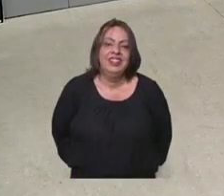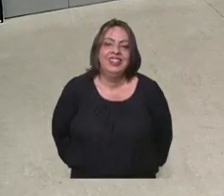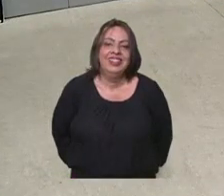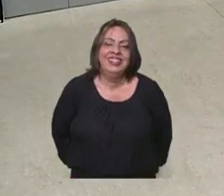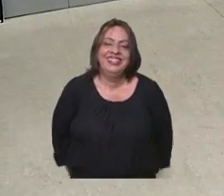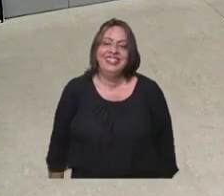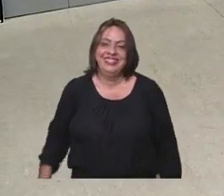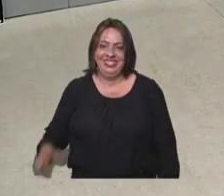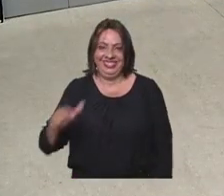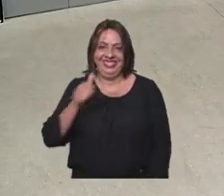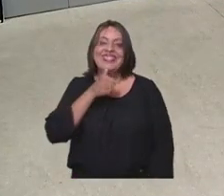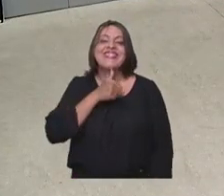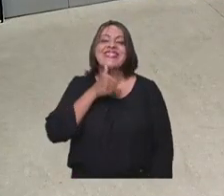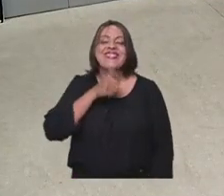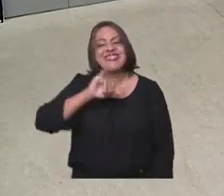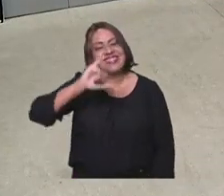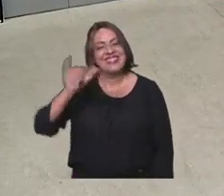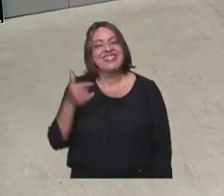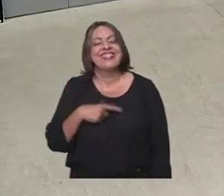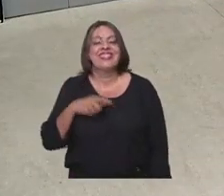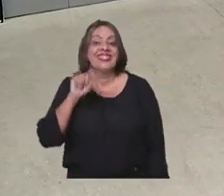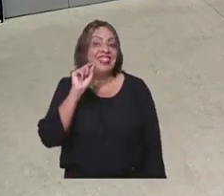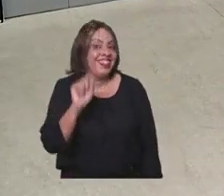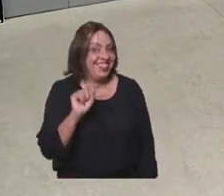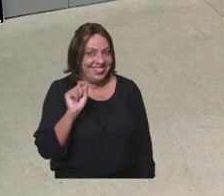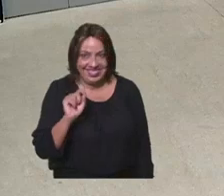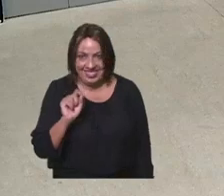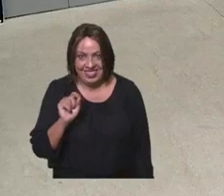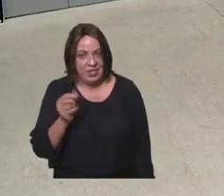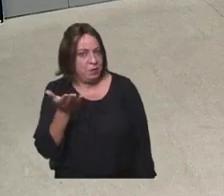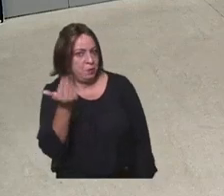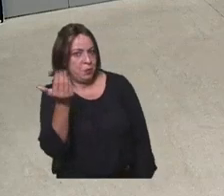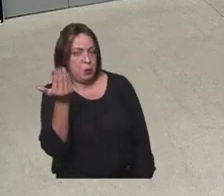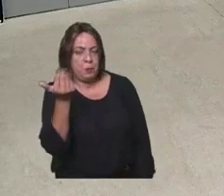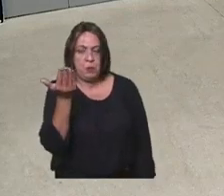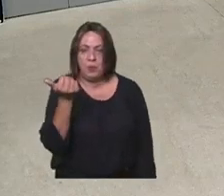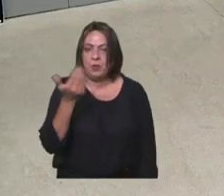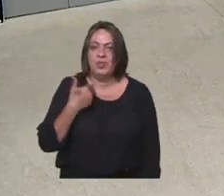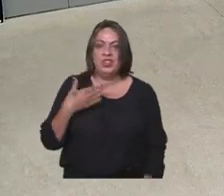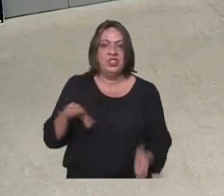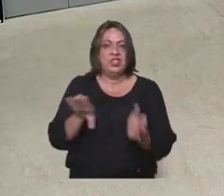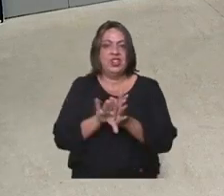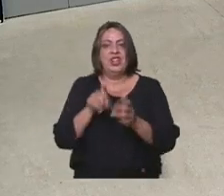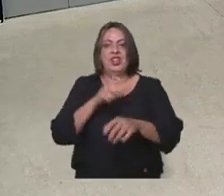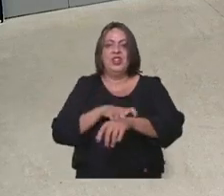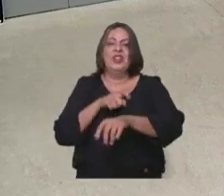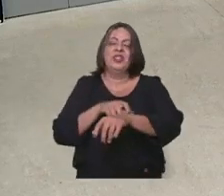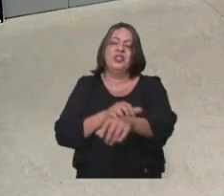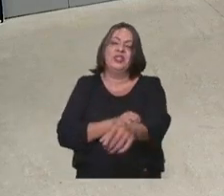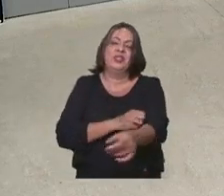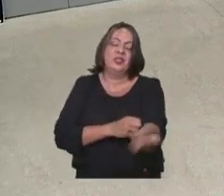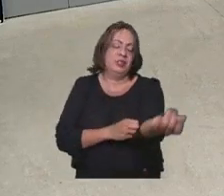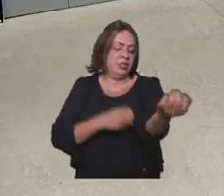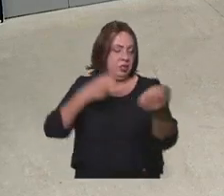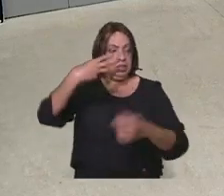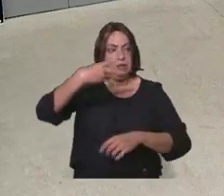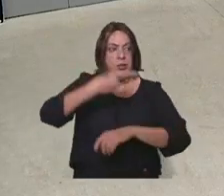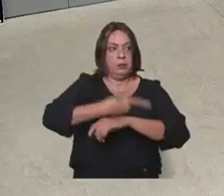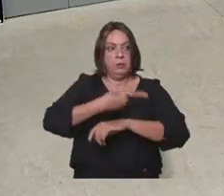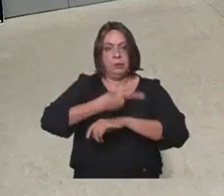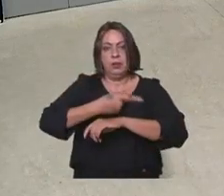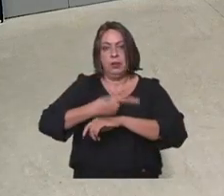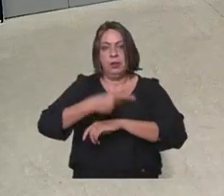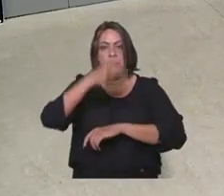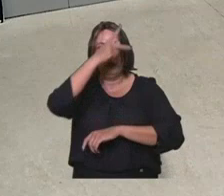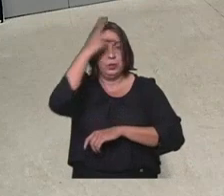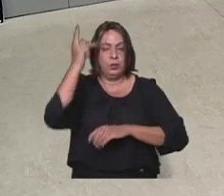Que é isso, gente? Que é isso? Vamos lá, porque tá chegando. Vamos que vamos. Tá na hora do nosso terceiro prêmio. Tem gente aí nas